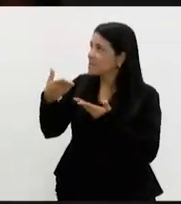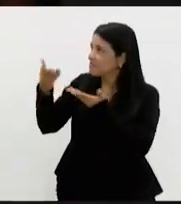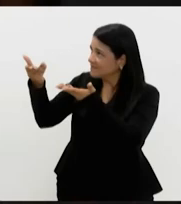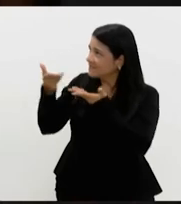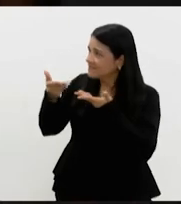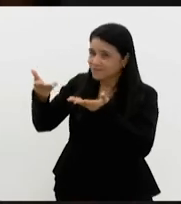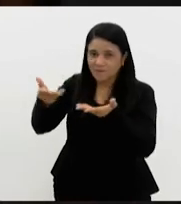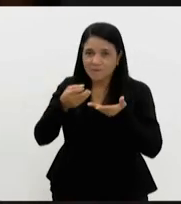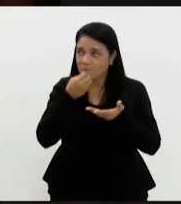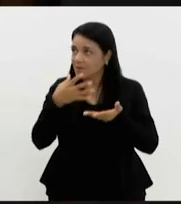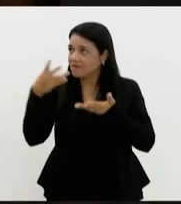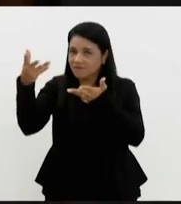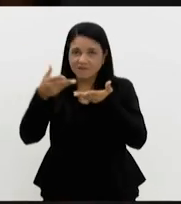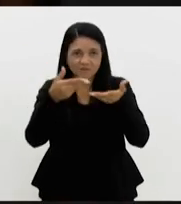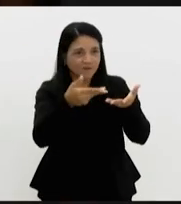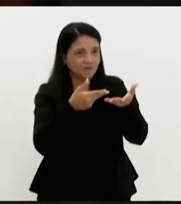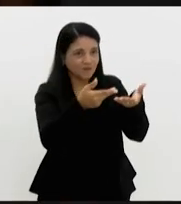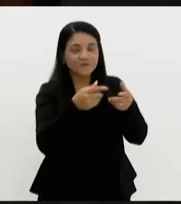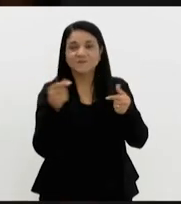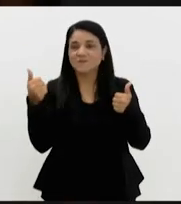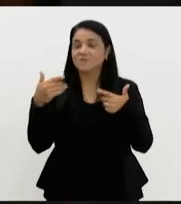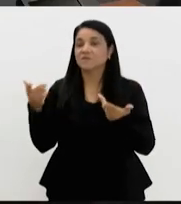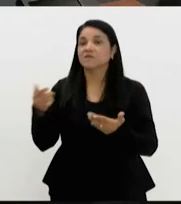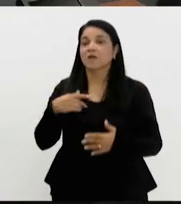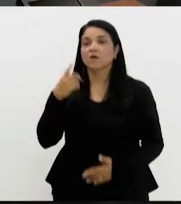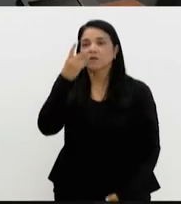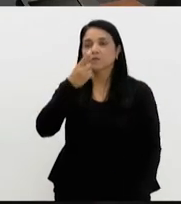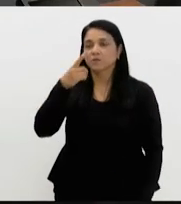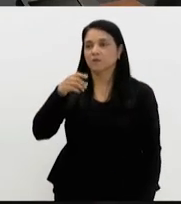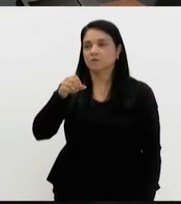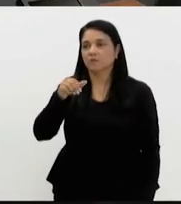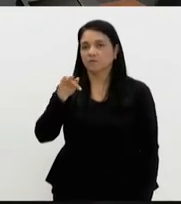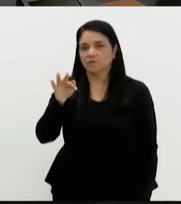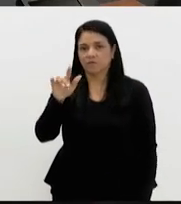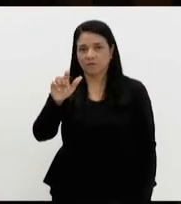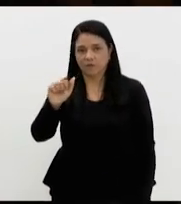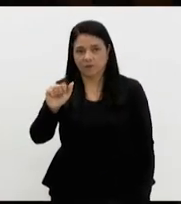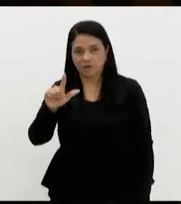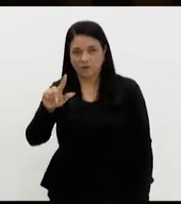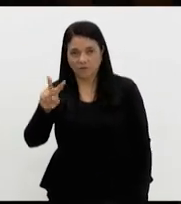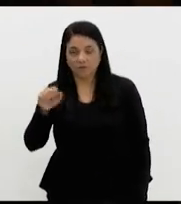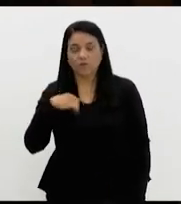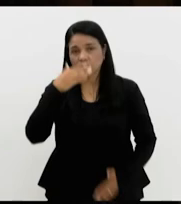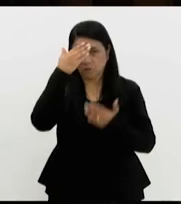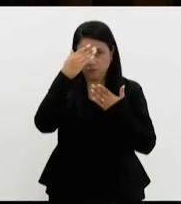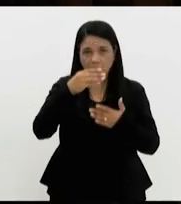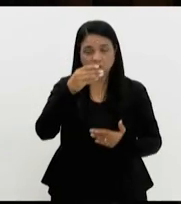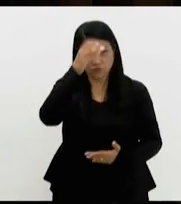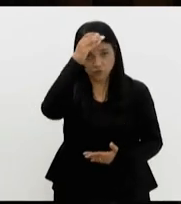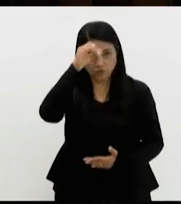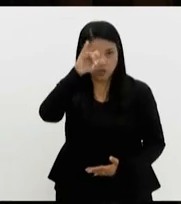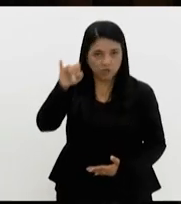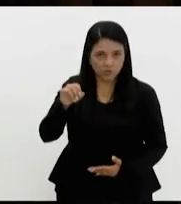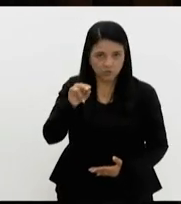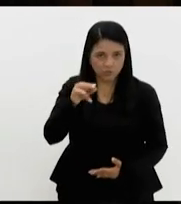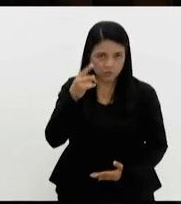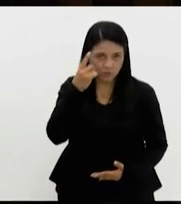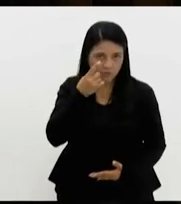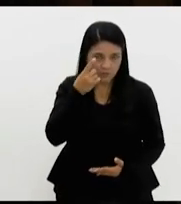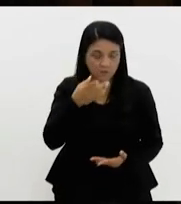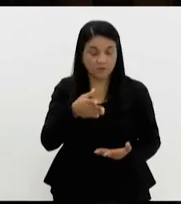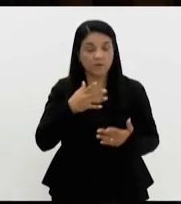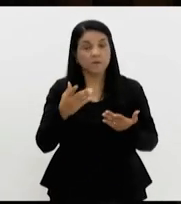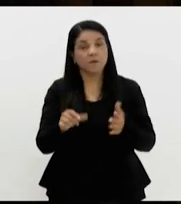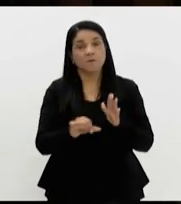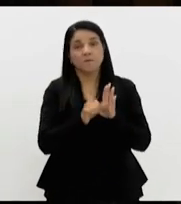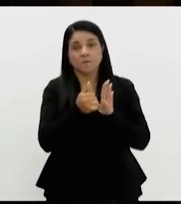bem-vindo. Deputado Flávio Serafim. Obrigado, deputada Tia Ju. Quero também, em primeiro lugar,